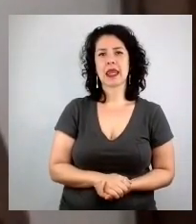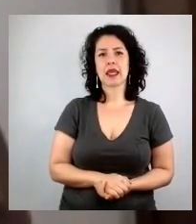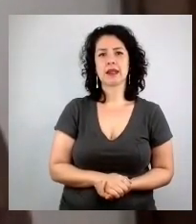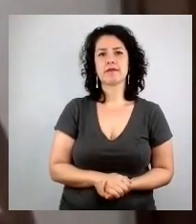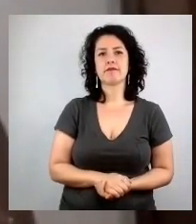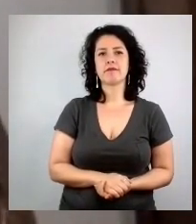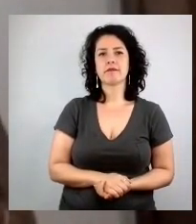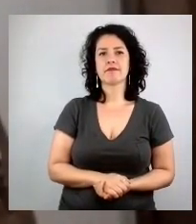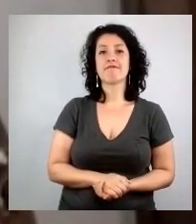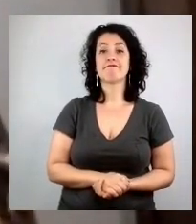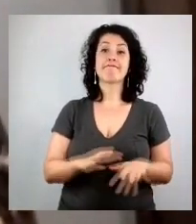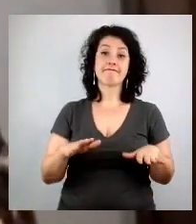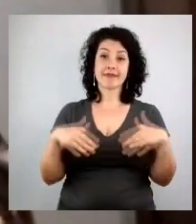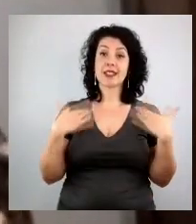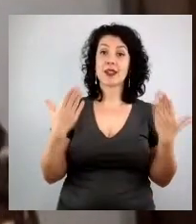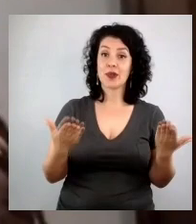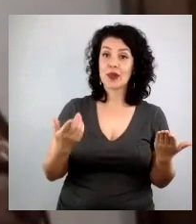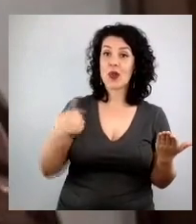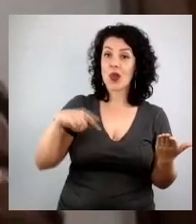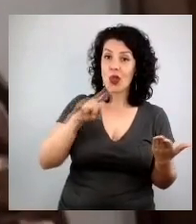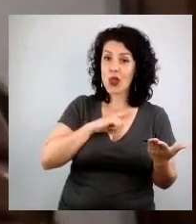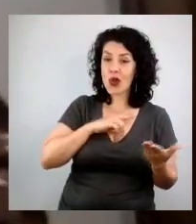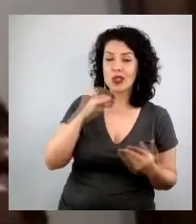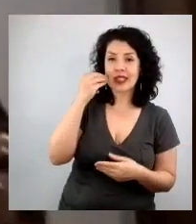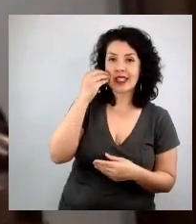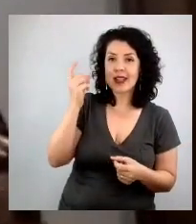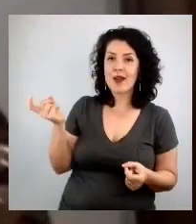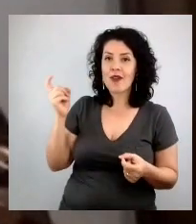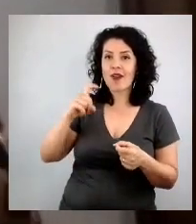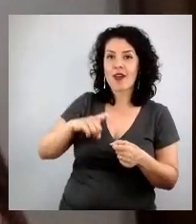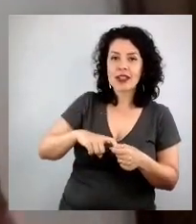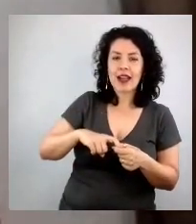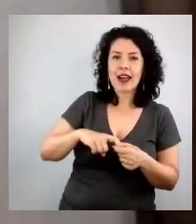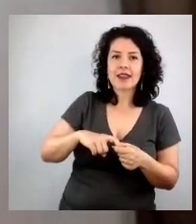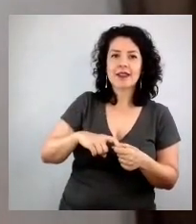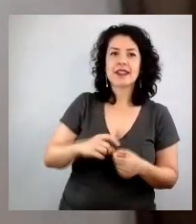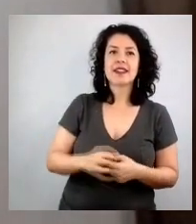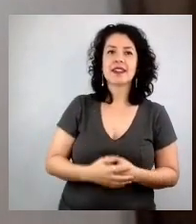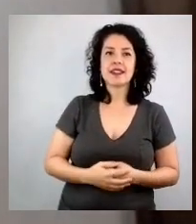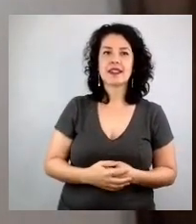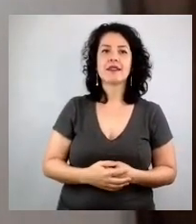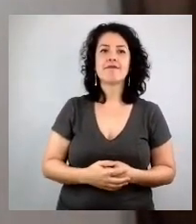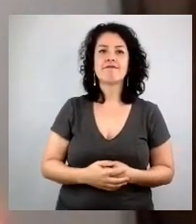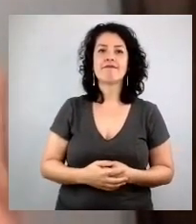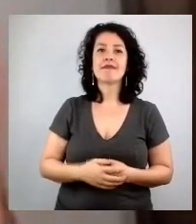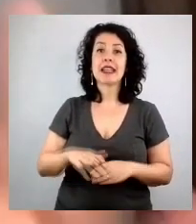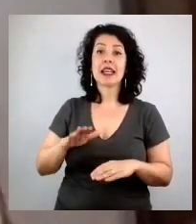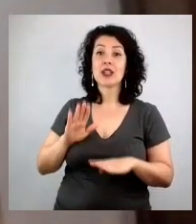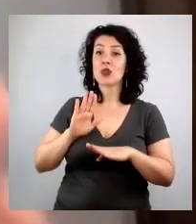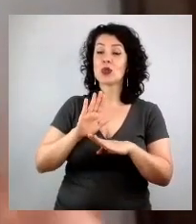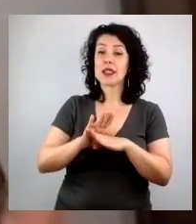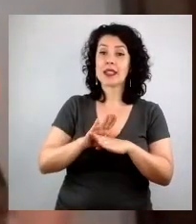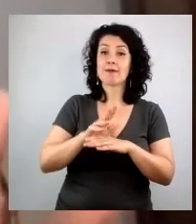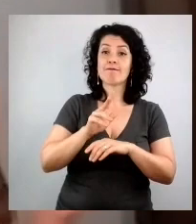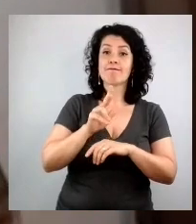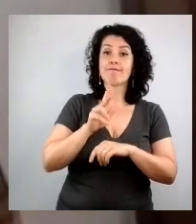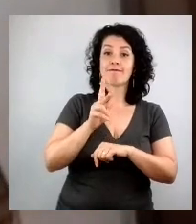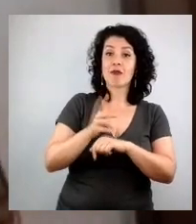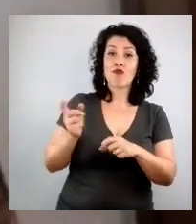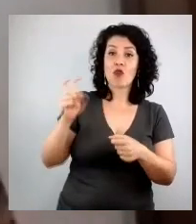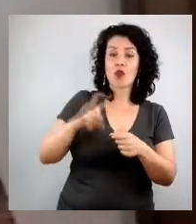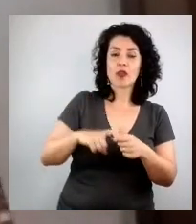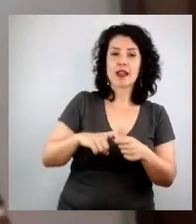Enquanto a gente vai arrumando aqui, a gente está isso, ajudando aqui a câmera. Eu fico